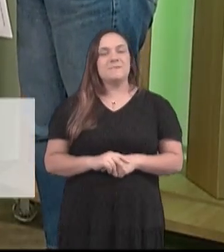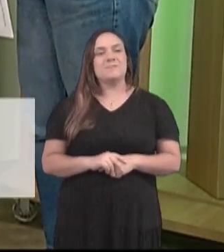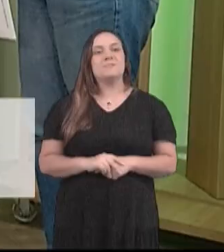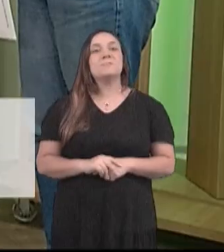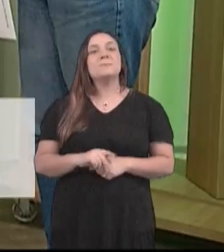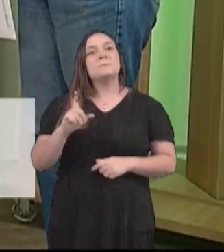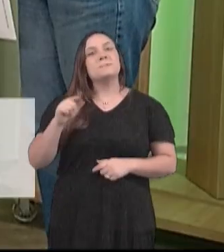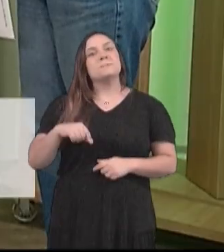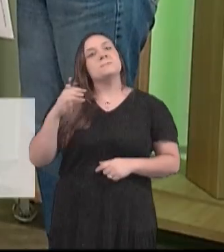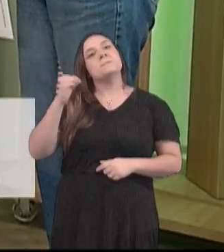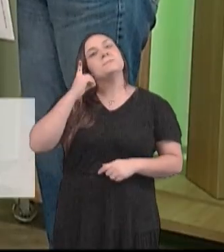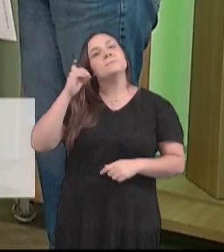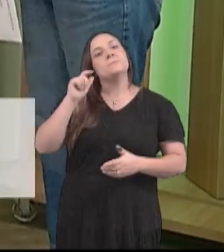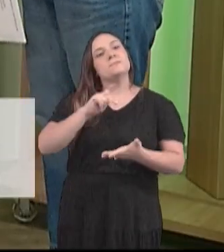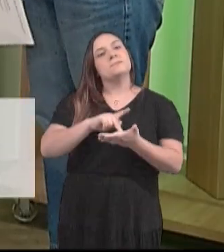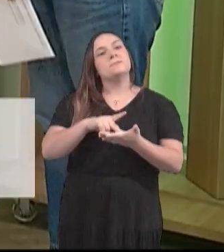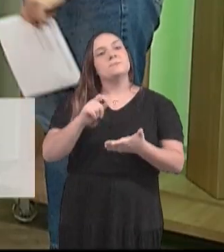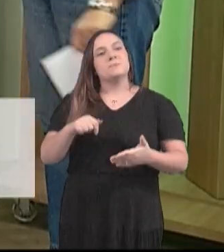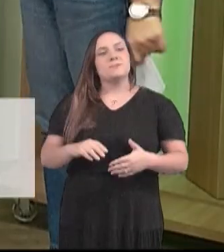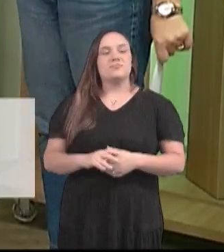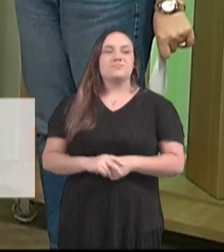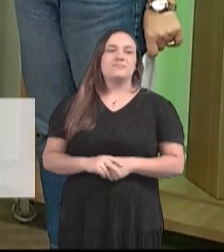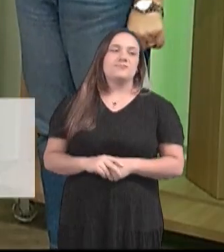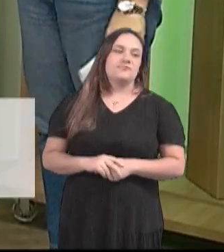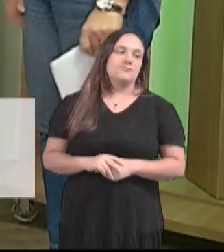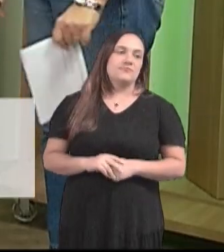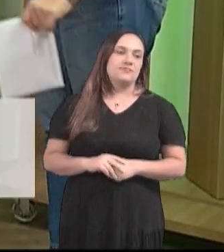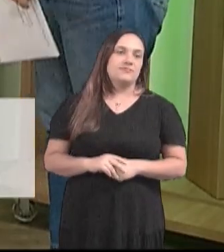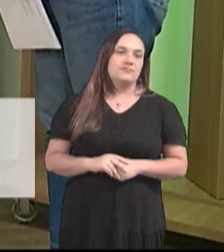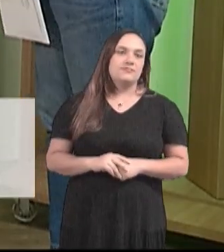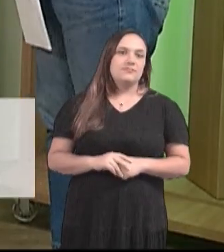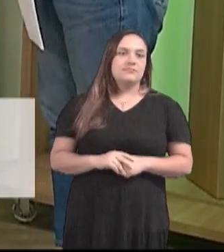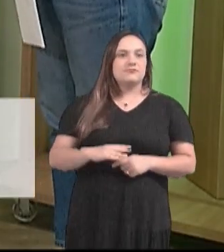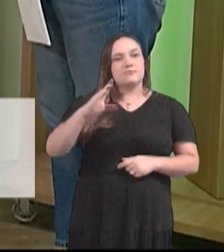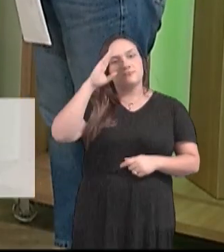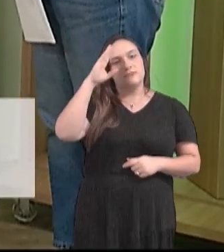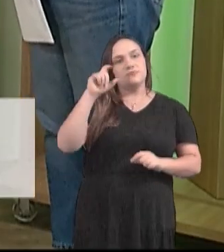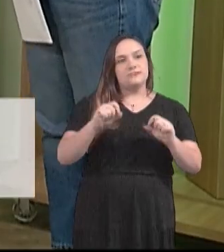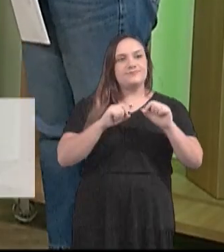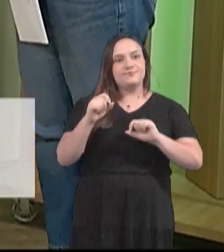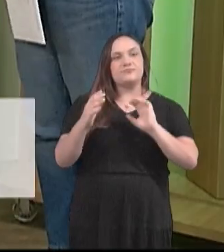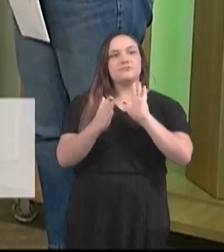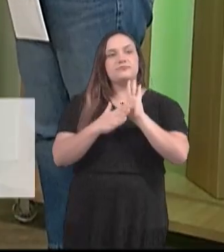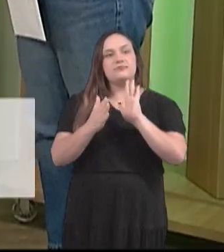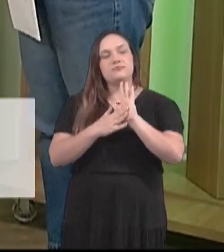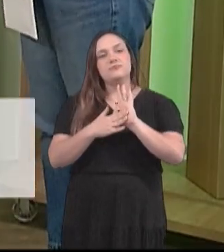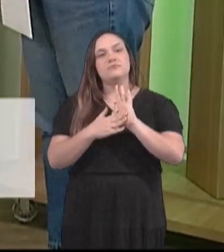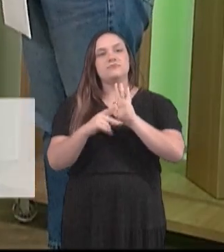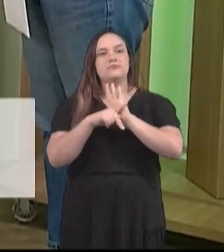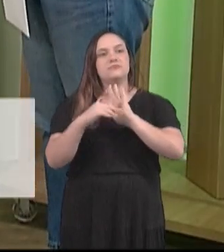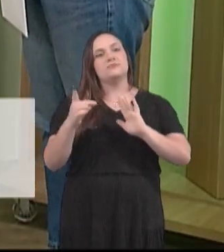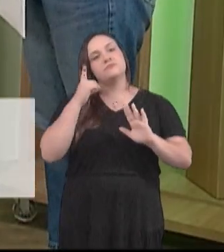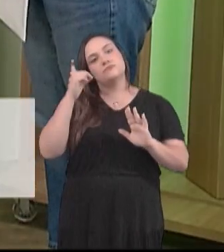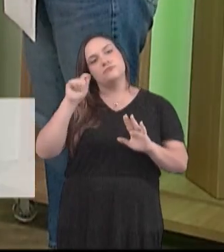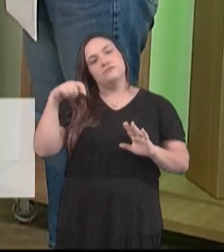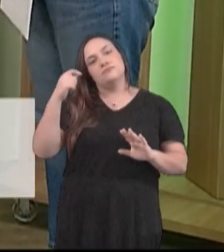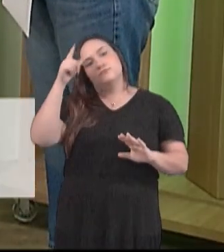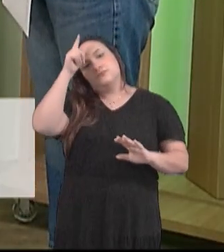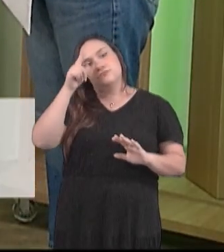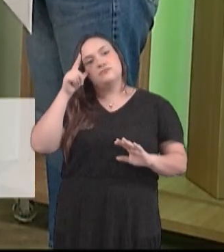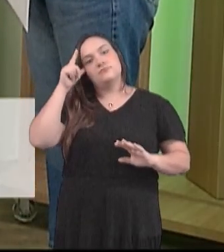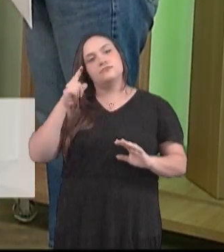dos parlamentares mesmo, né? Em especial, a gente vê no destaque aqui uma proposta, né, da deputada